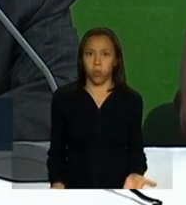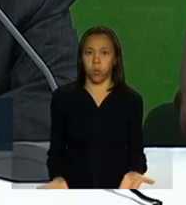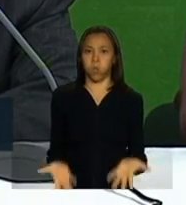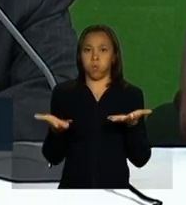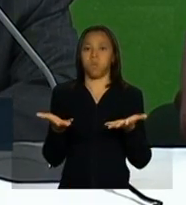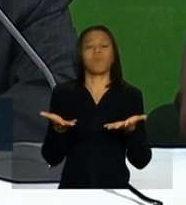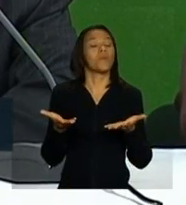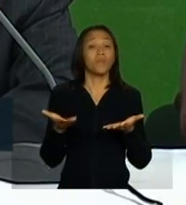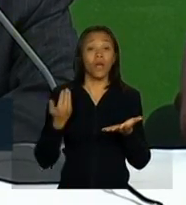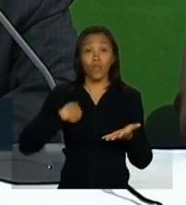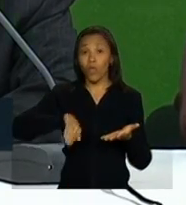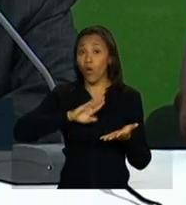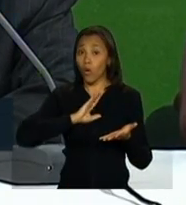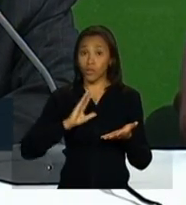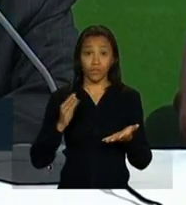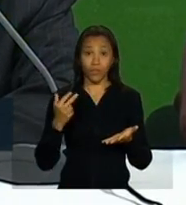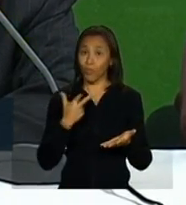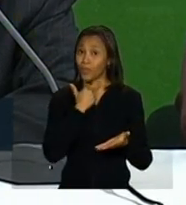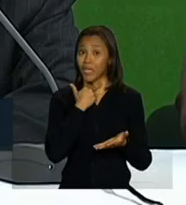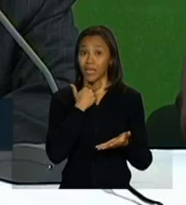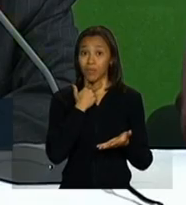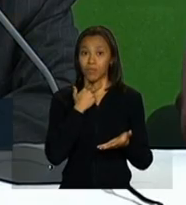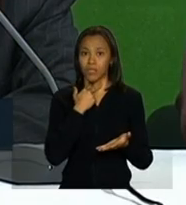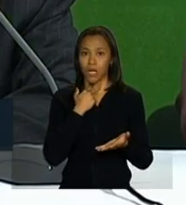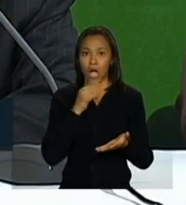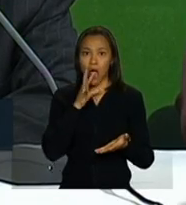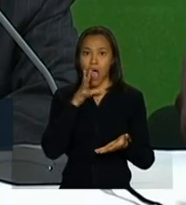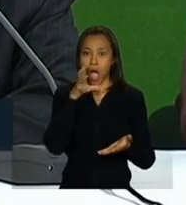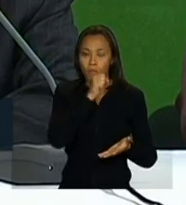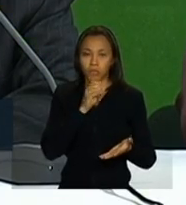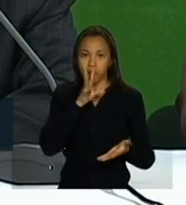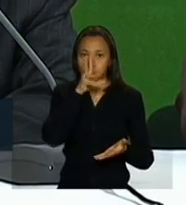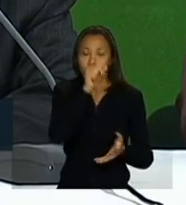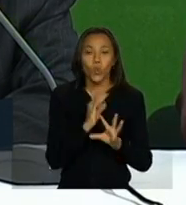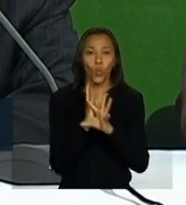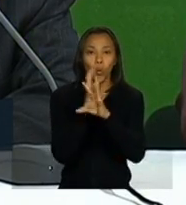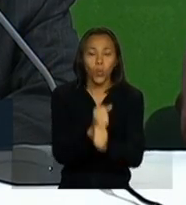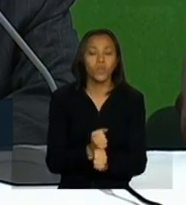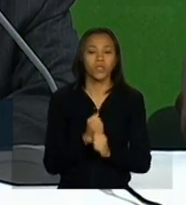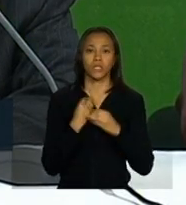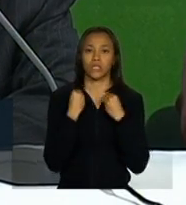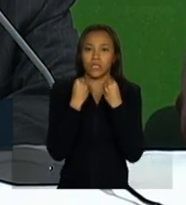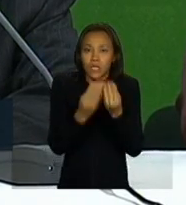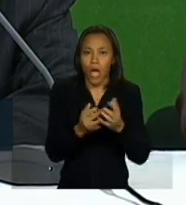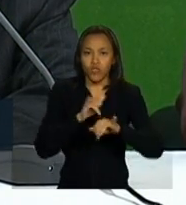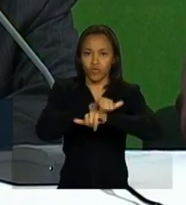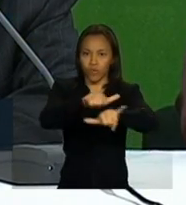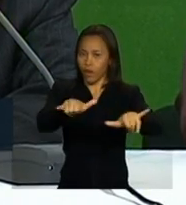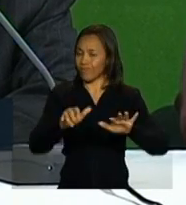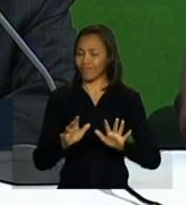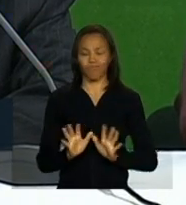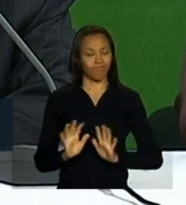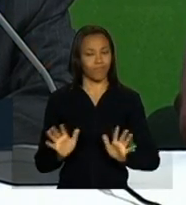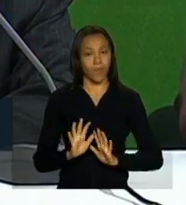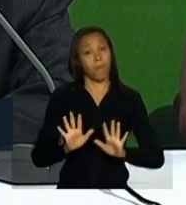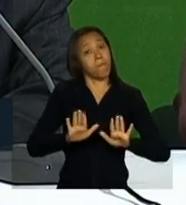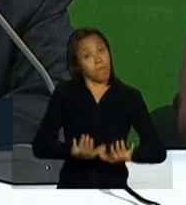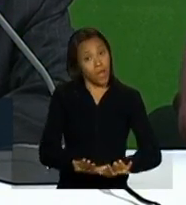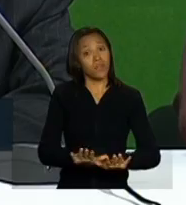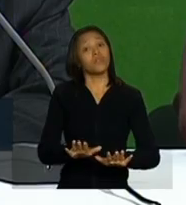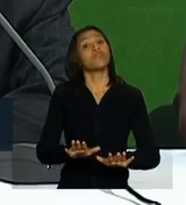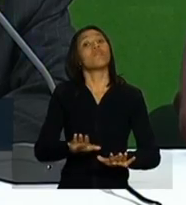Hoje nós não podemos, de forma precisa, quantificar, mas é bastante